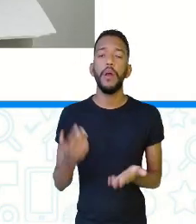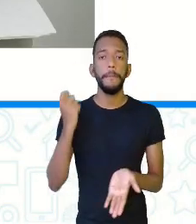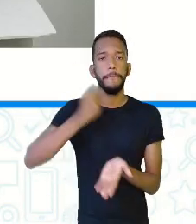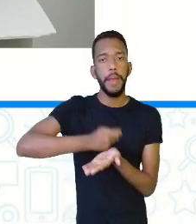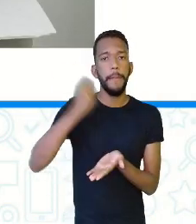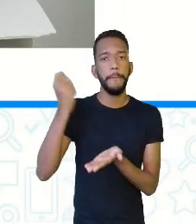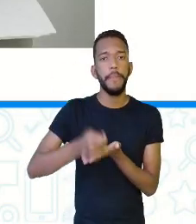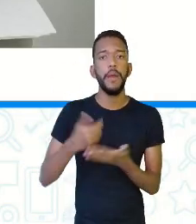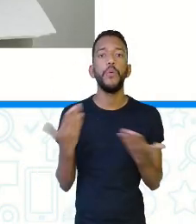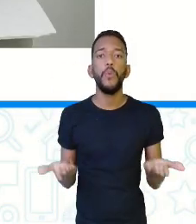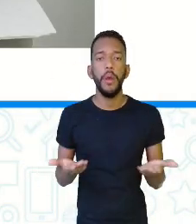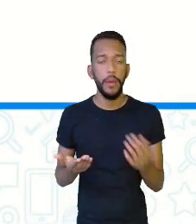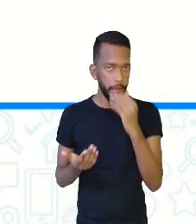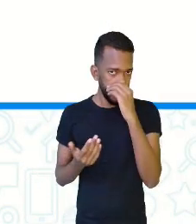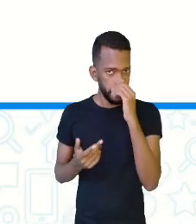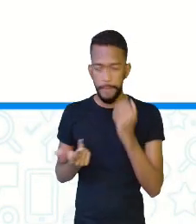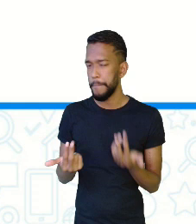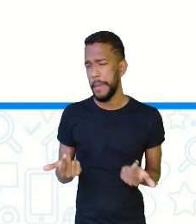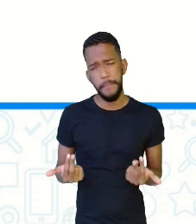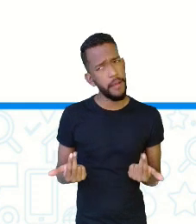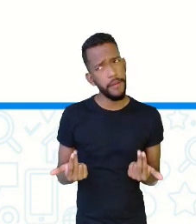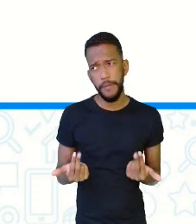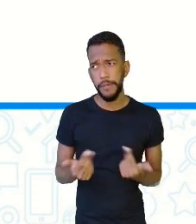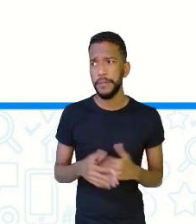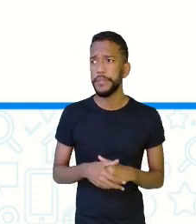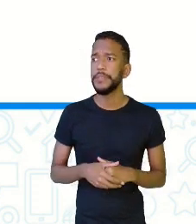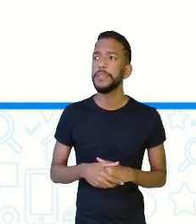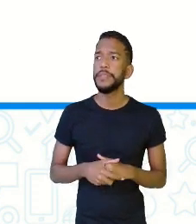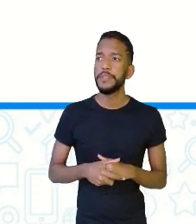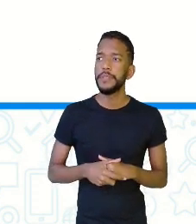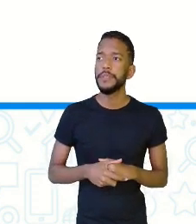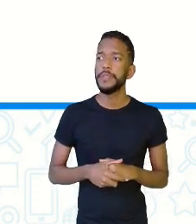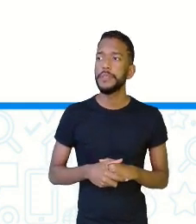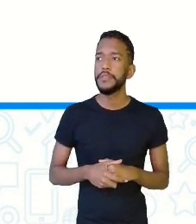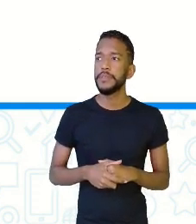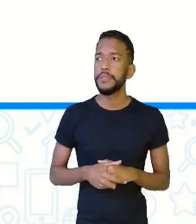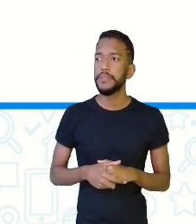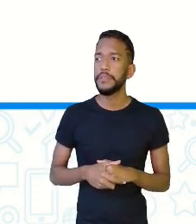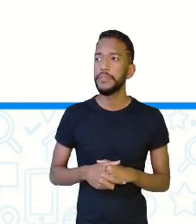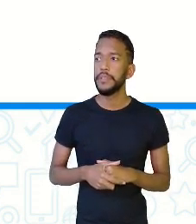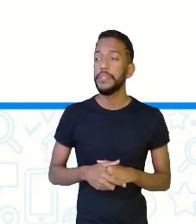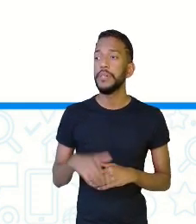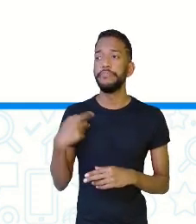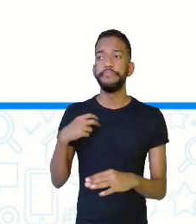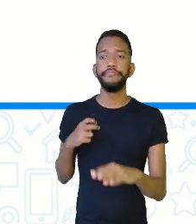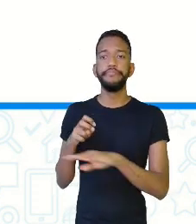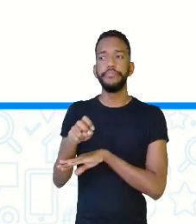uma delas? Mesmo processo. 85,